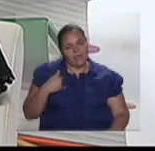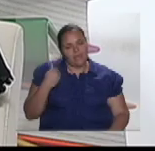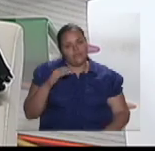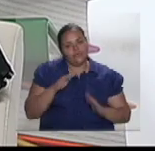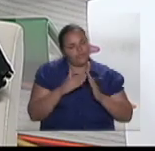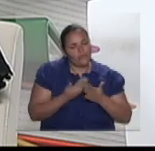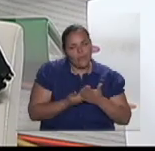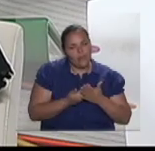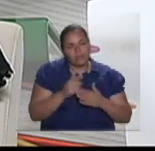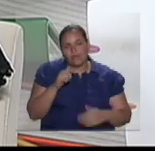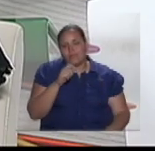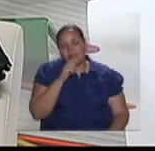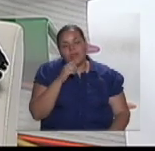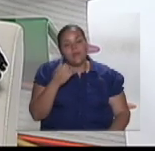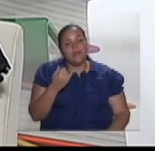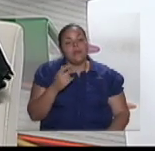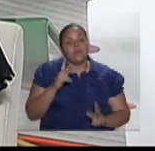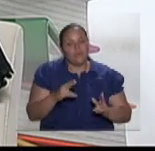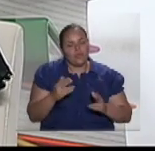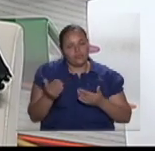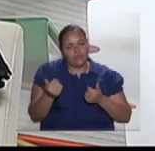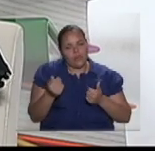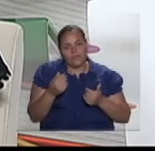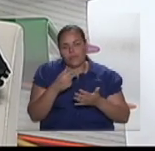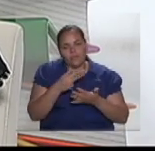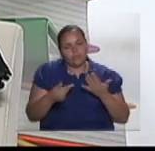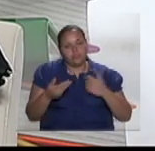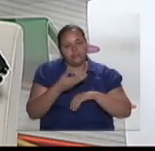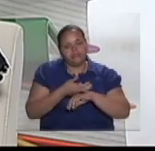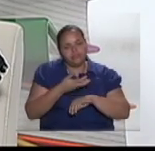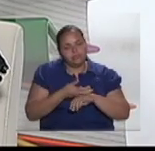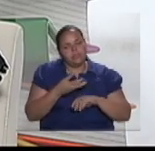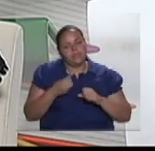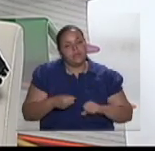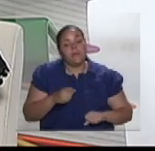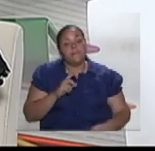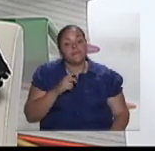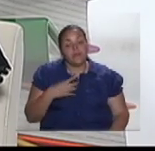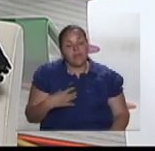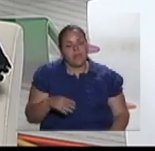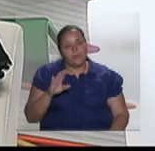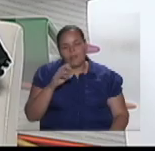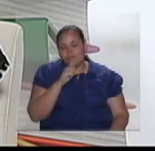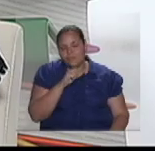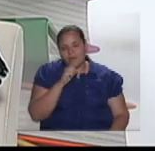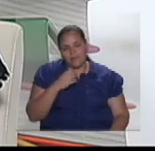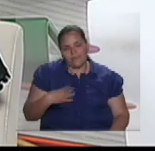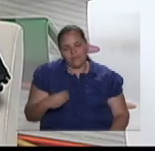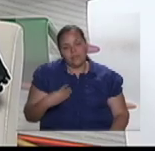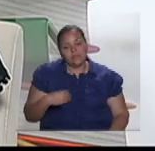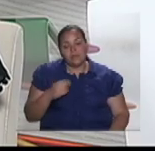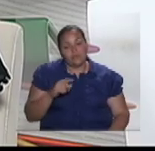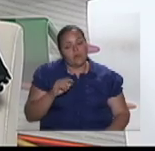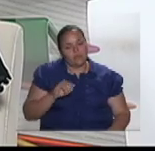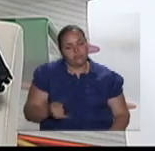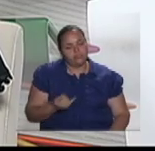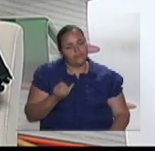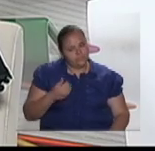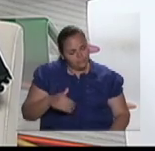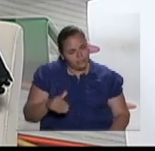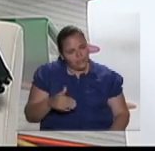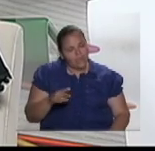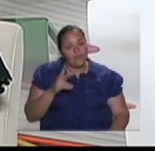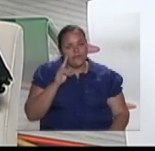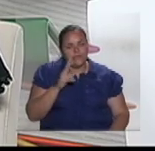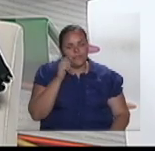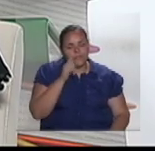idade dela a escola não tem a demanda que os adolescentes têm, como a minha mais velha, eu estou deixando ela aproveitar essa